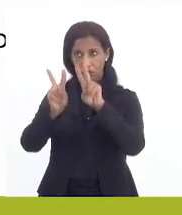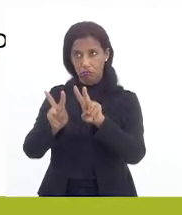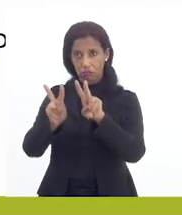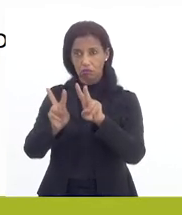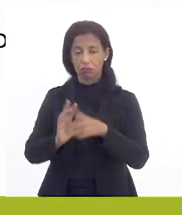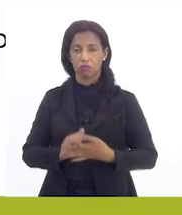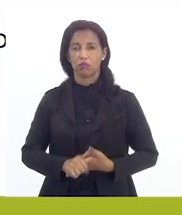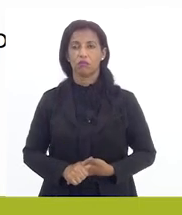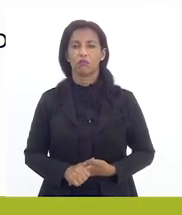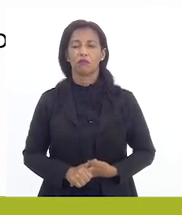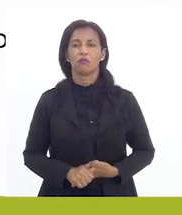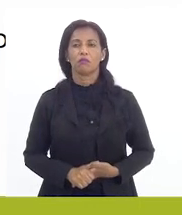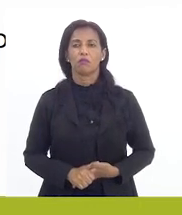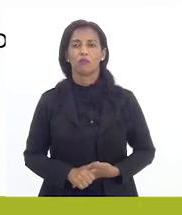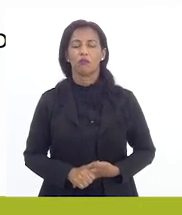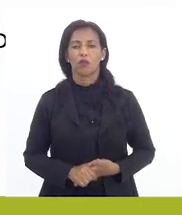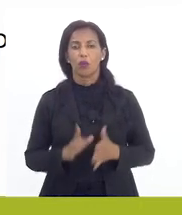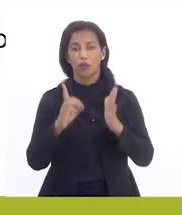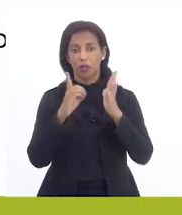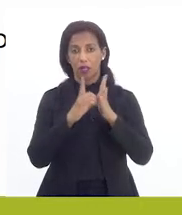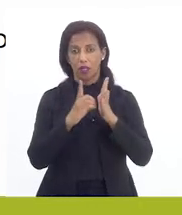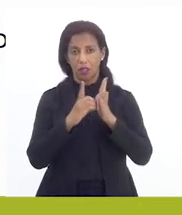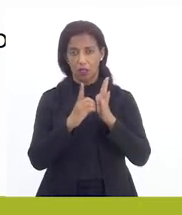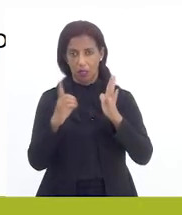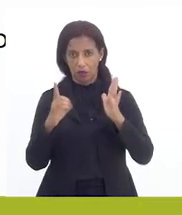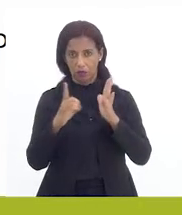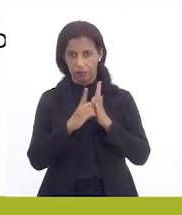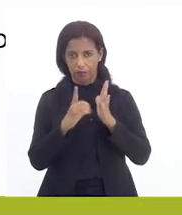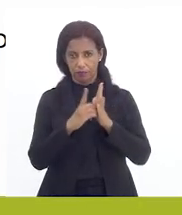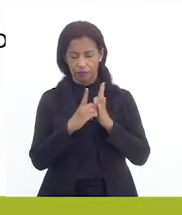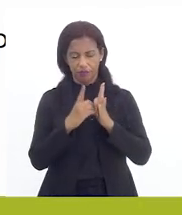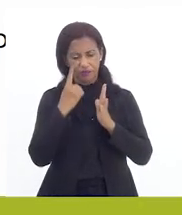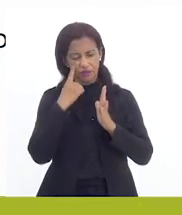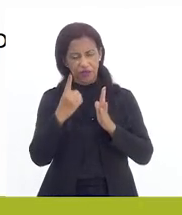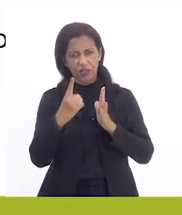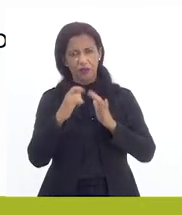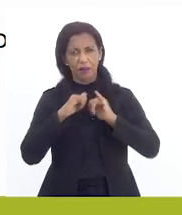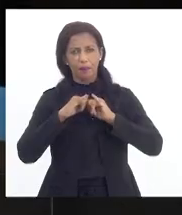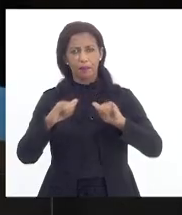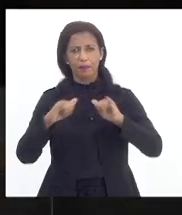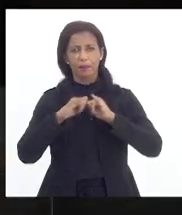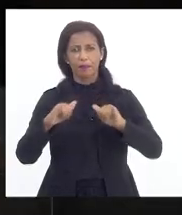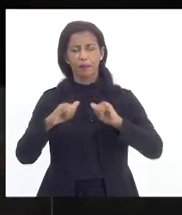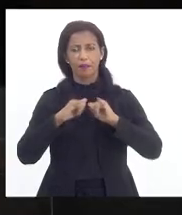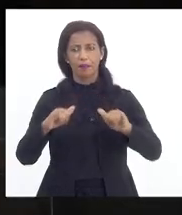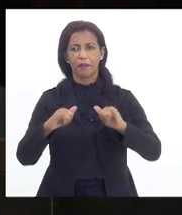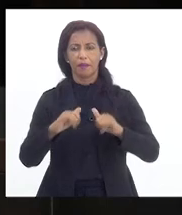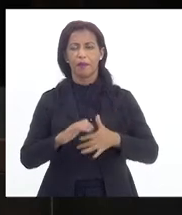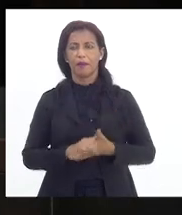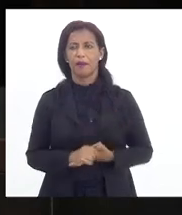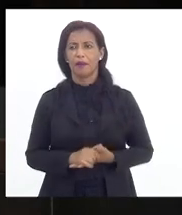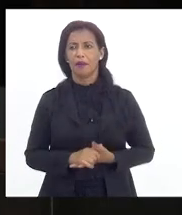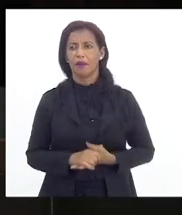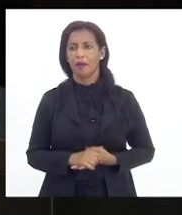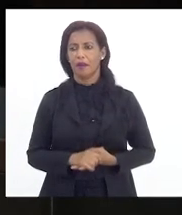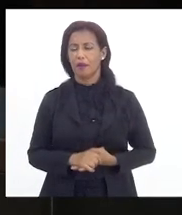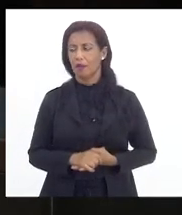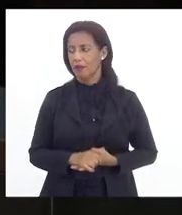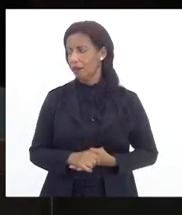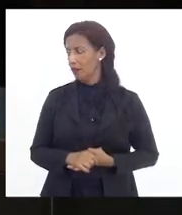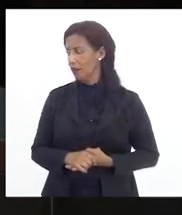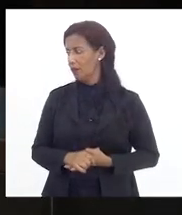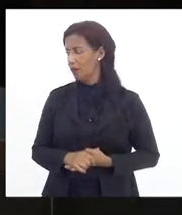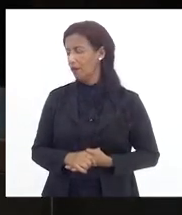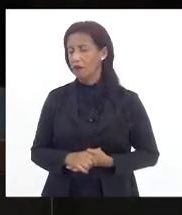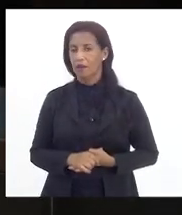o decreto a gente a gente olha as mensagens do governo fica claro o seguinte ali